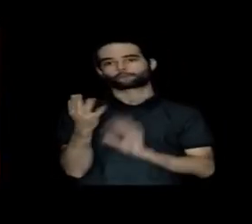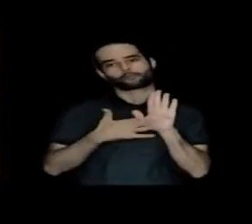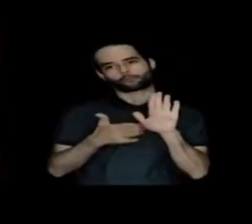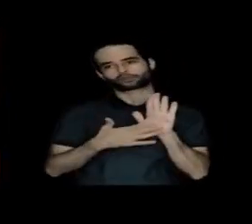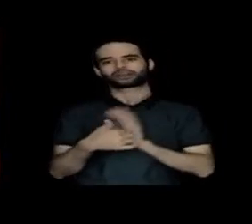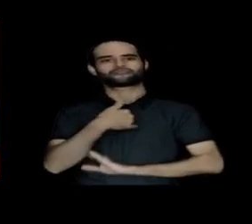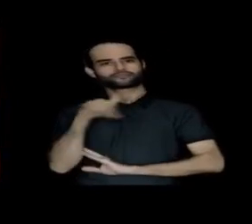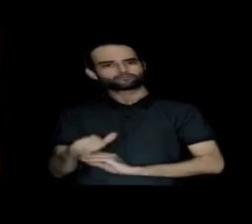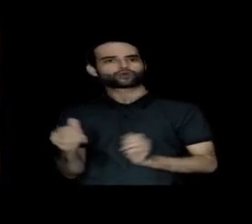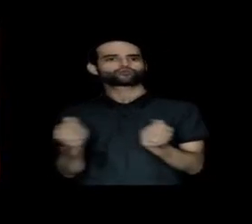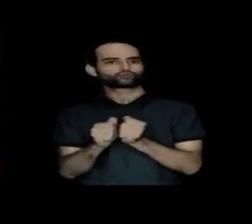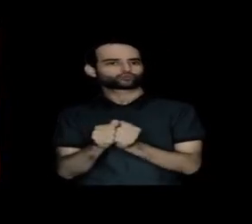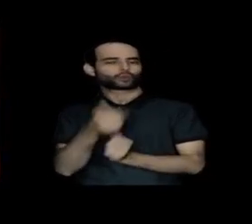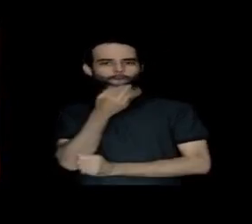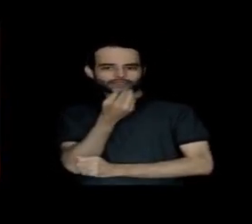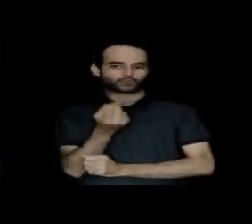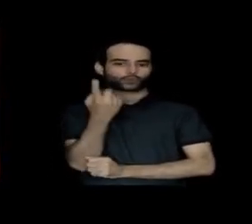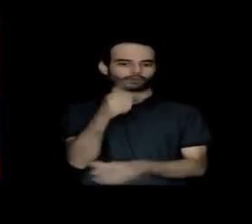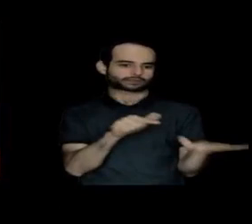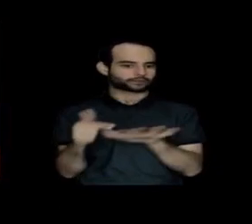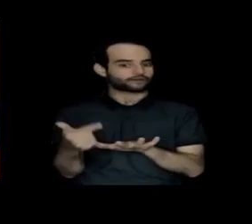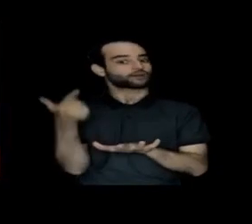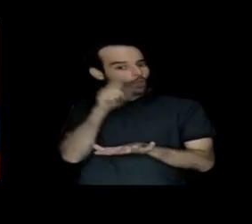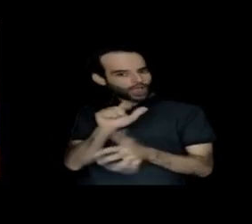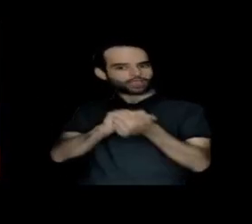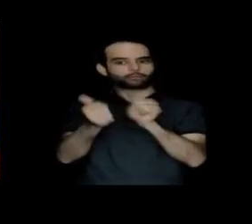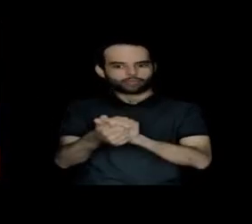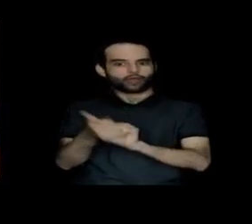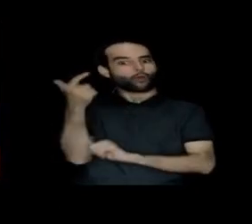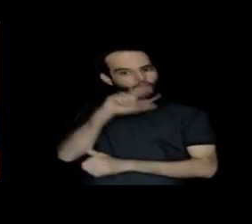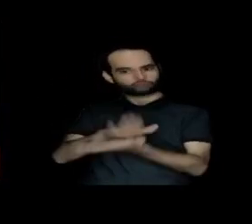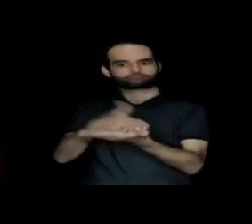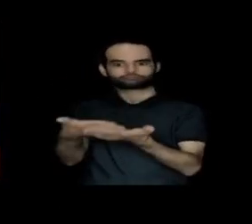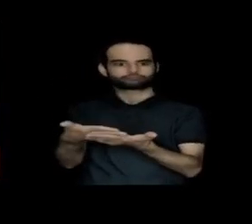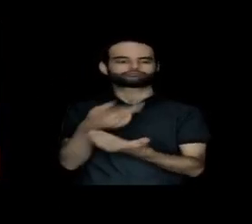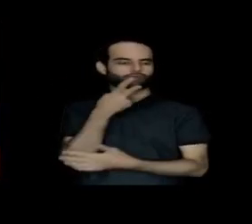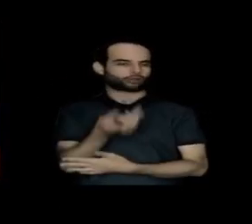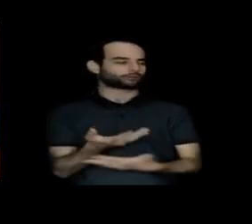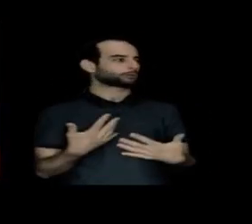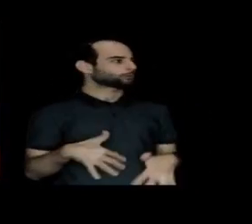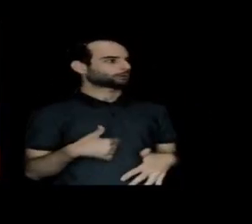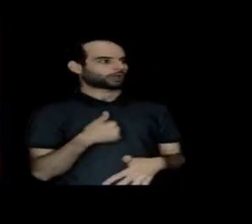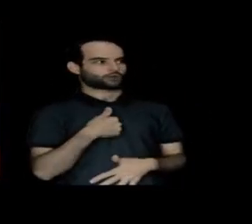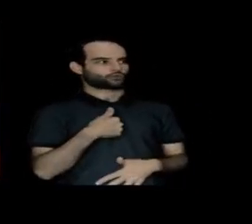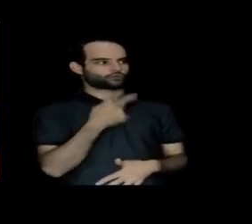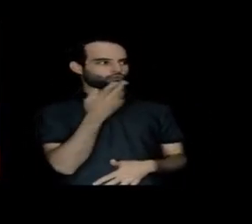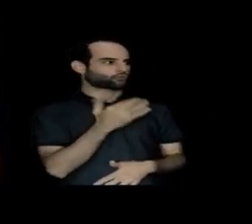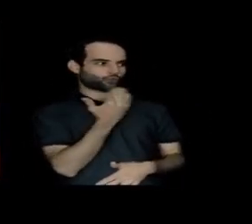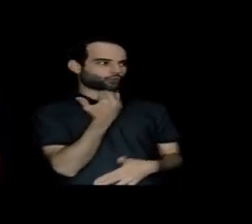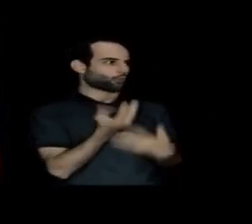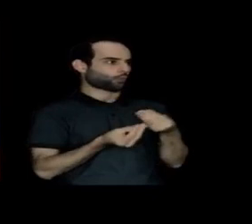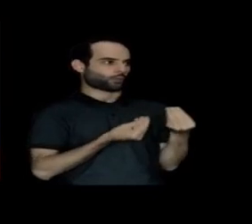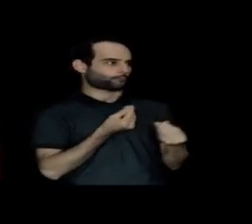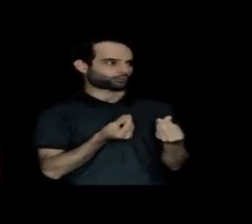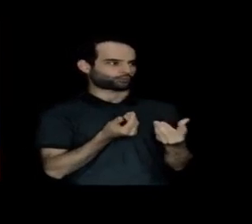proposta. Fica com o Janine uma semana, para ver se você consegue se adaptar, ver se você consegue interpretar, e veio. Aí, na hora, eu falei, não